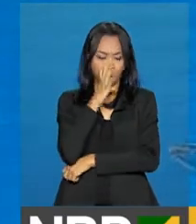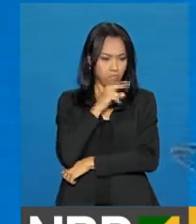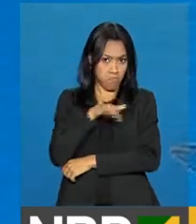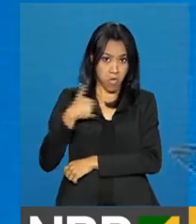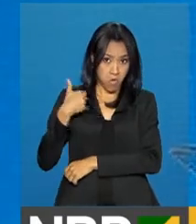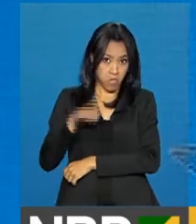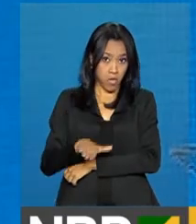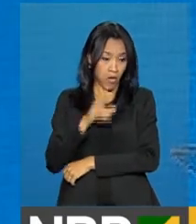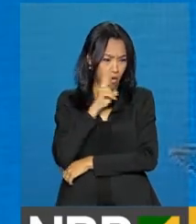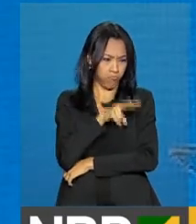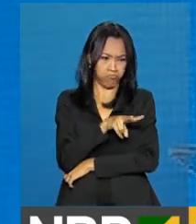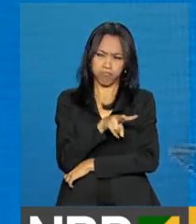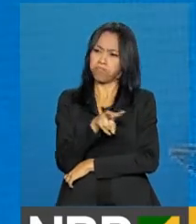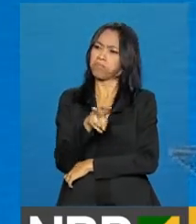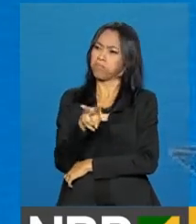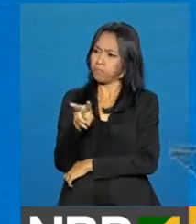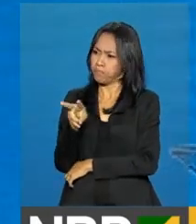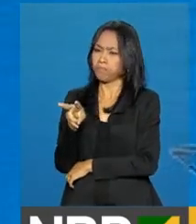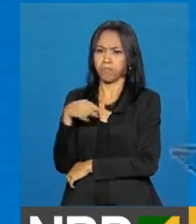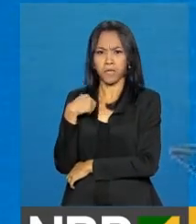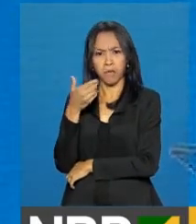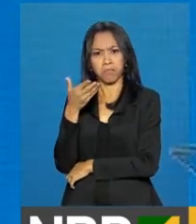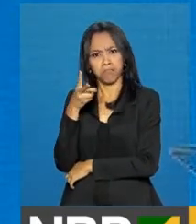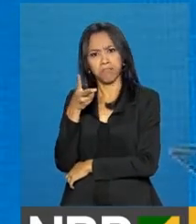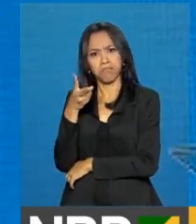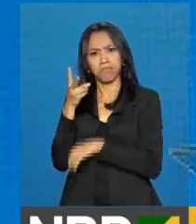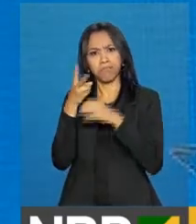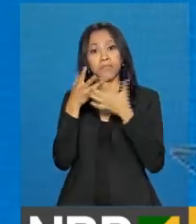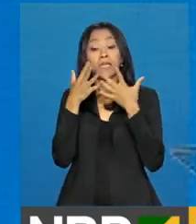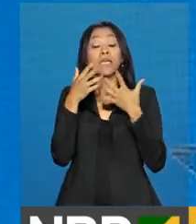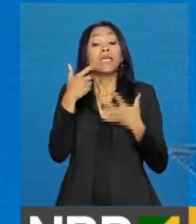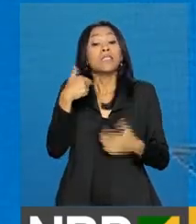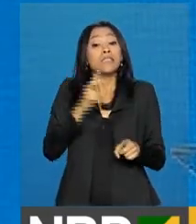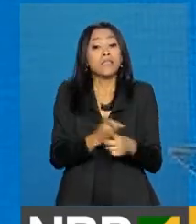isso, ao longo do tempo, a ideia de Caixa Econômica, para mim,